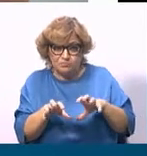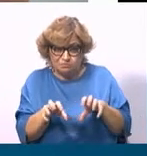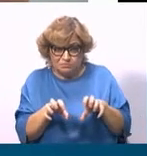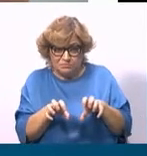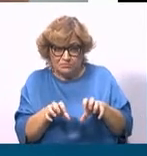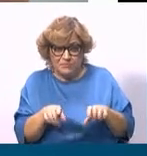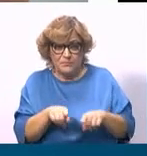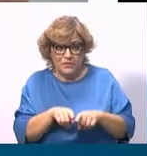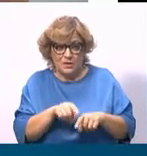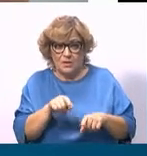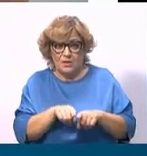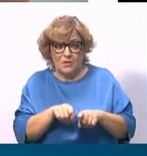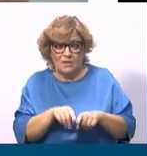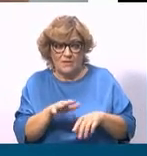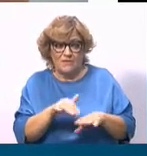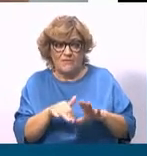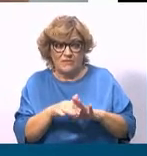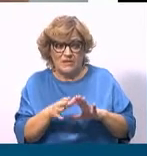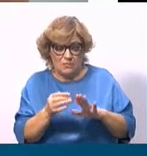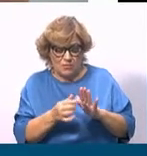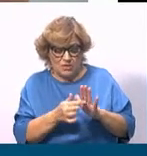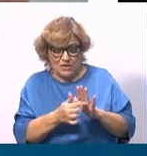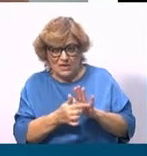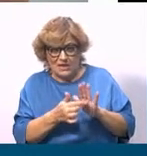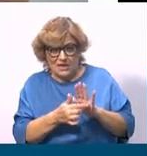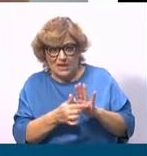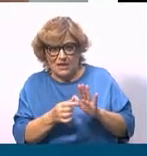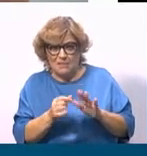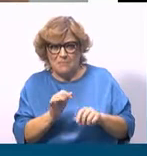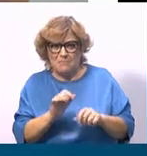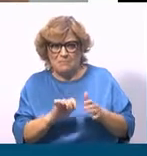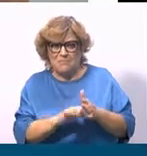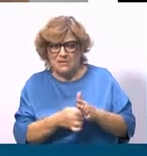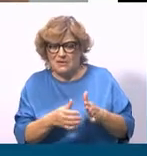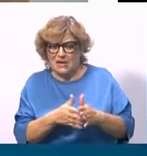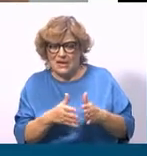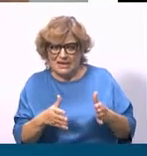que nós possamos fazer um excesso de pressão, um excesso de apoio em determinada região.